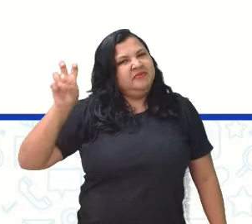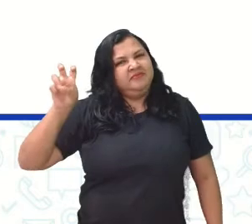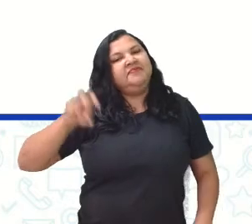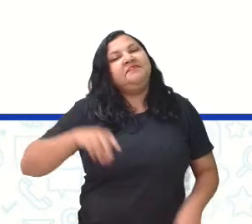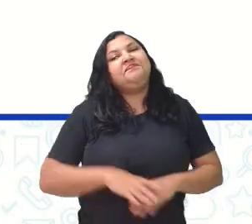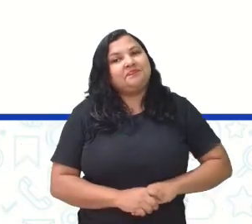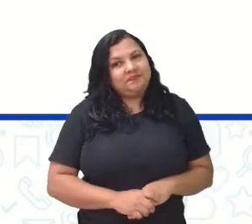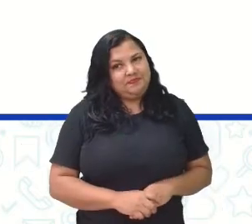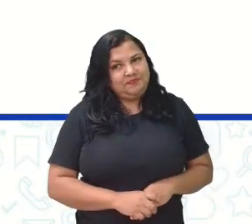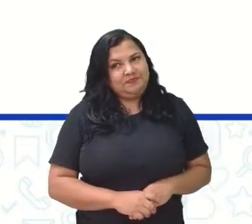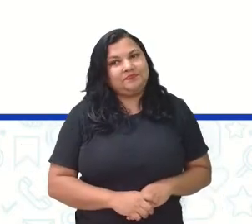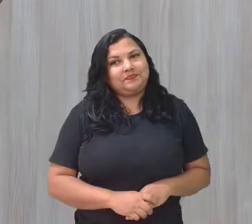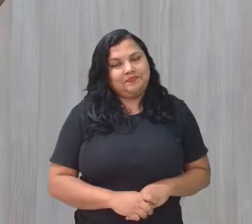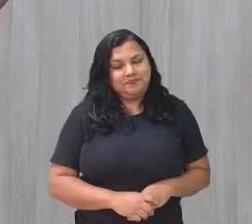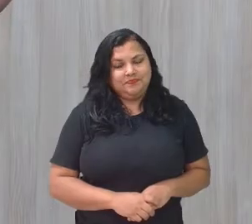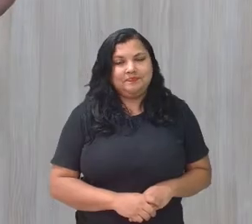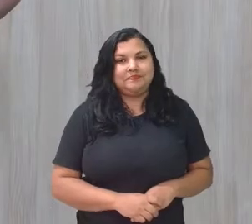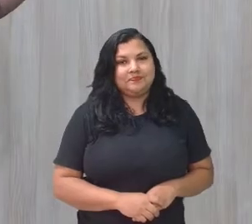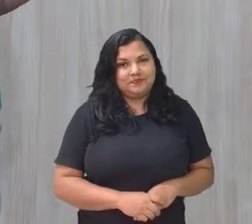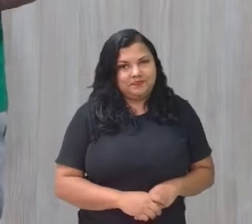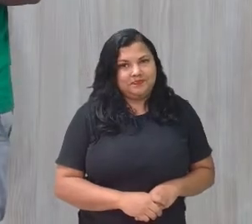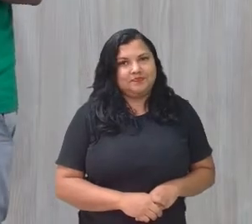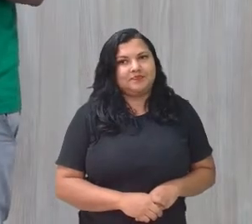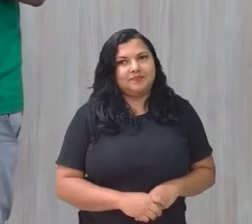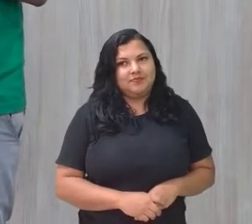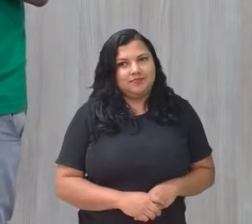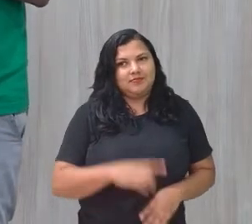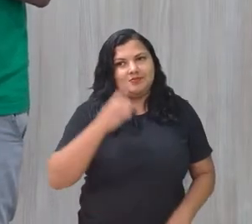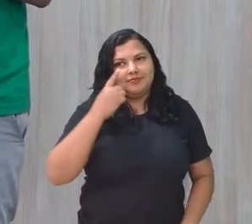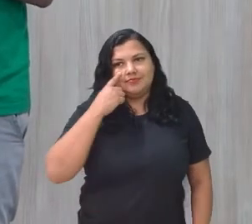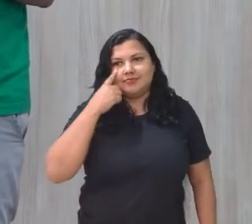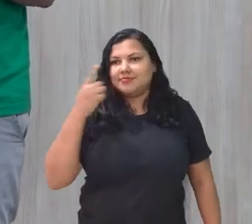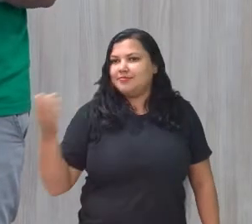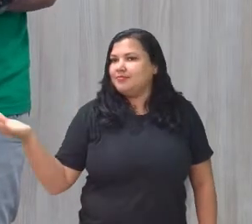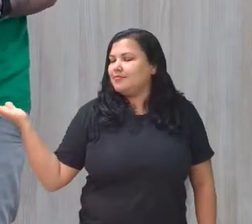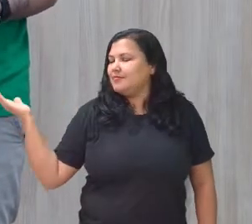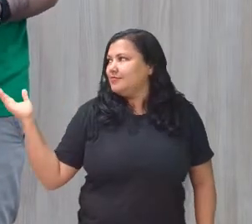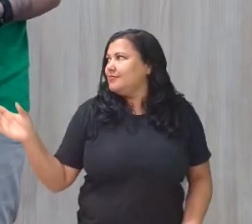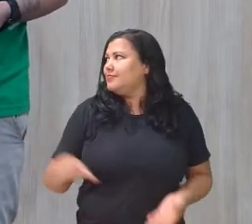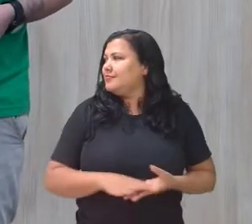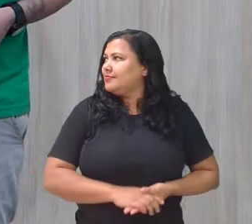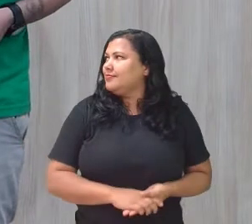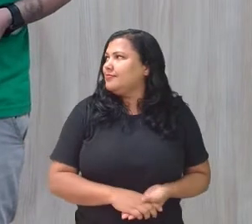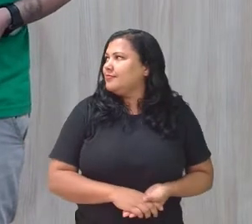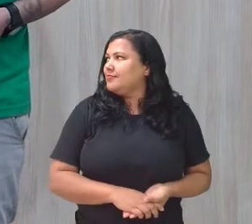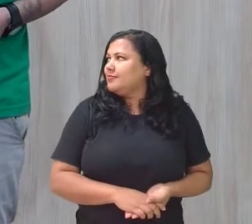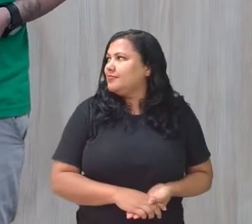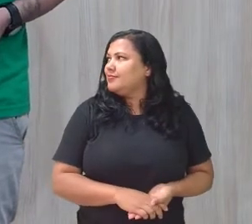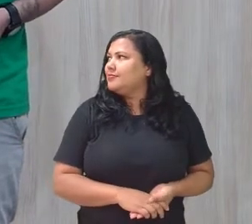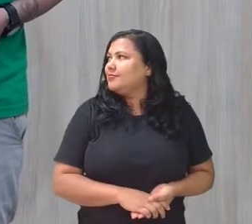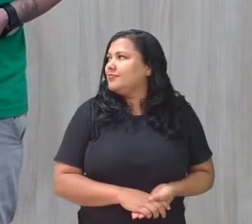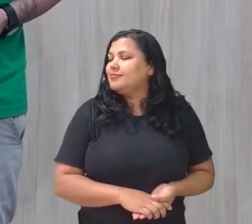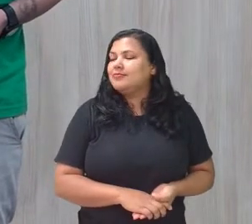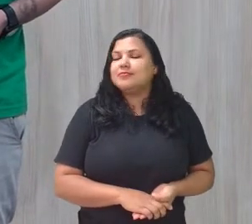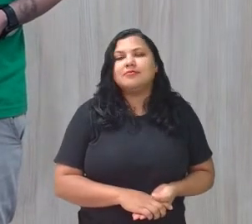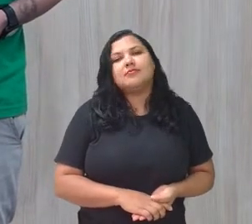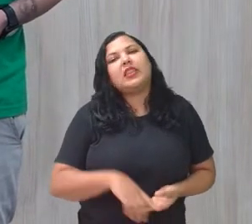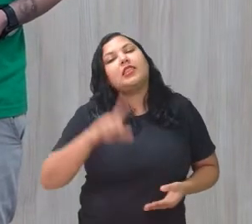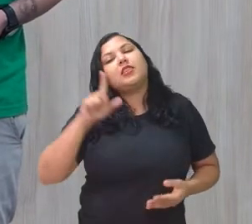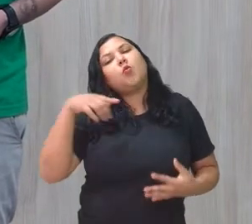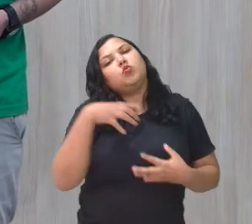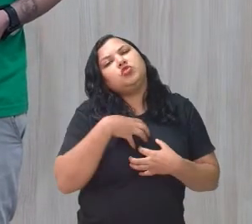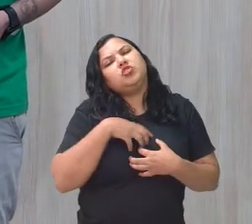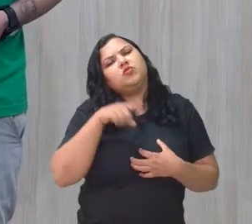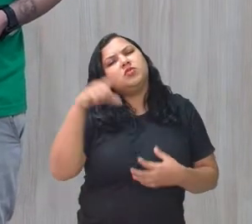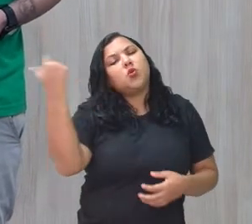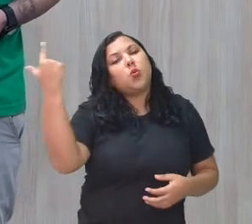simplesmente faziam 15 vezes 3 e chegavam aos 45, não é? Então, isso é uma maneira de você